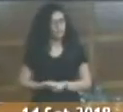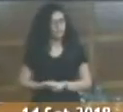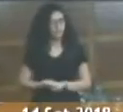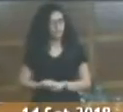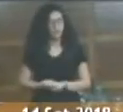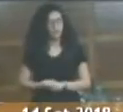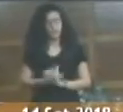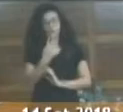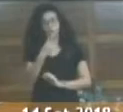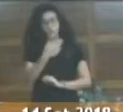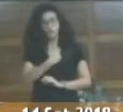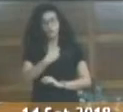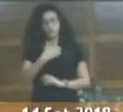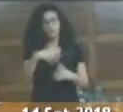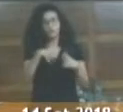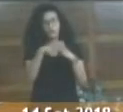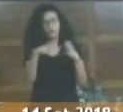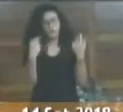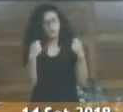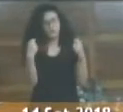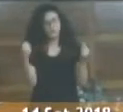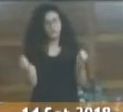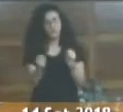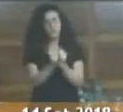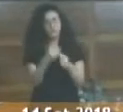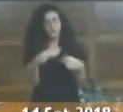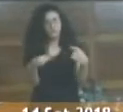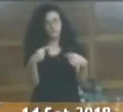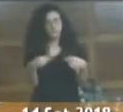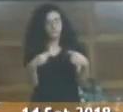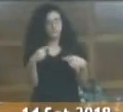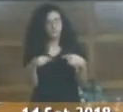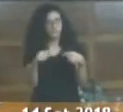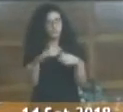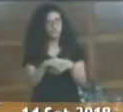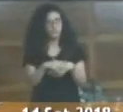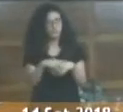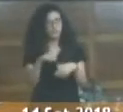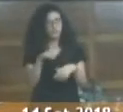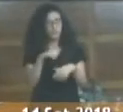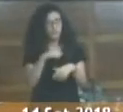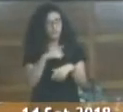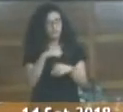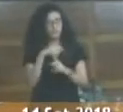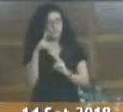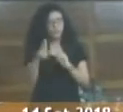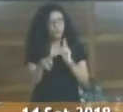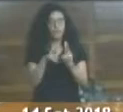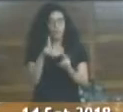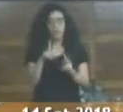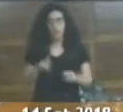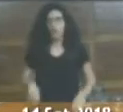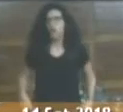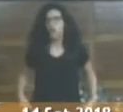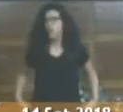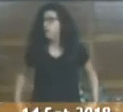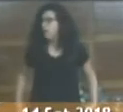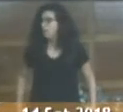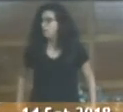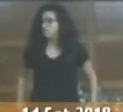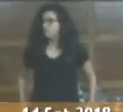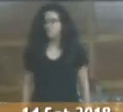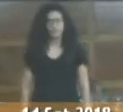acho que esses dois grupos eles têm que estar participando nessa discussão para trazer a participação popular e caiçara para